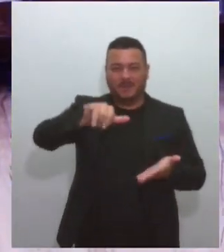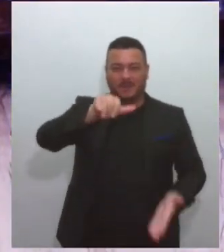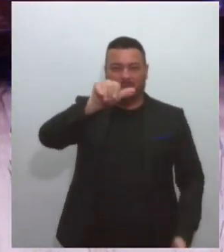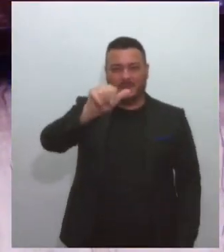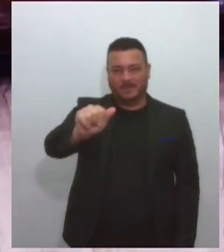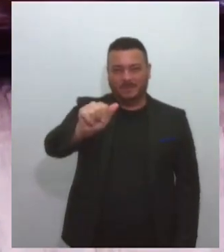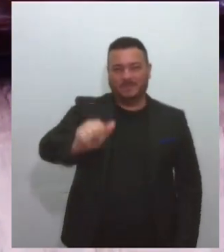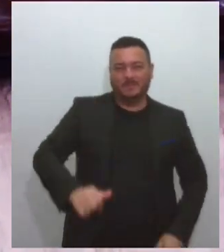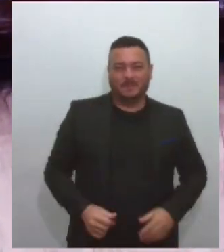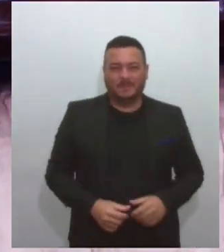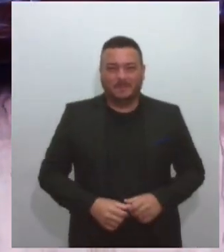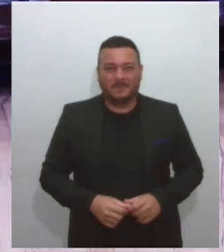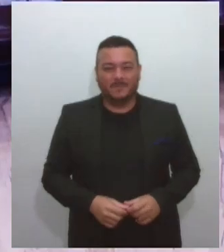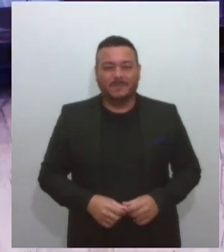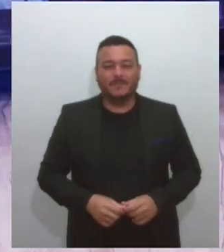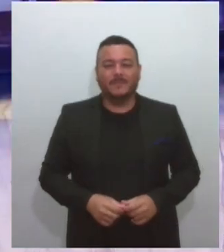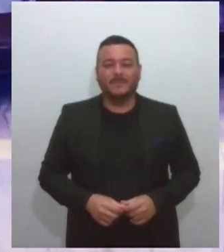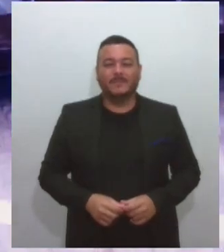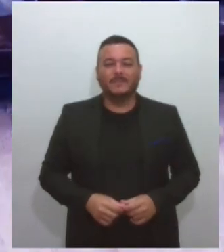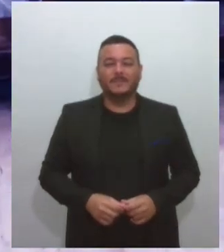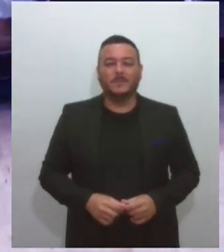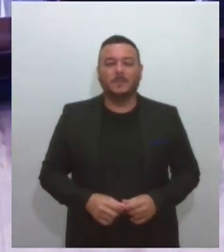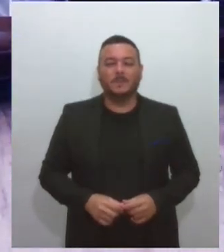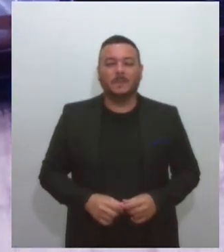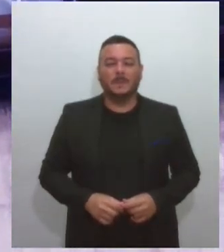no Jornal da Alese.